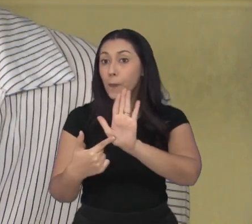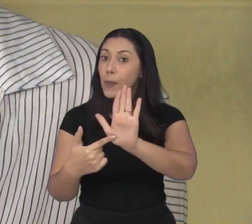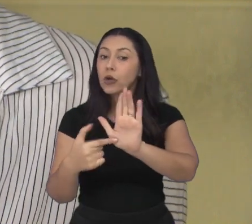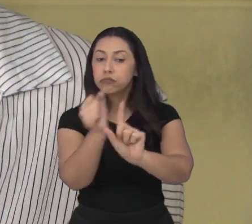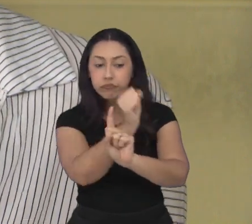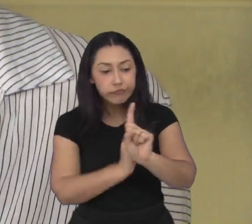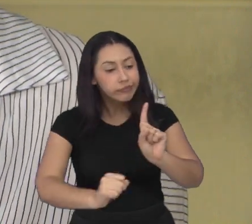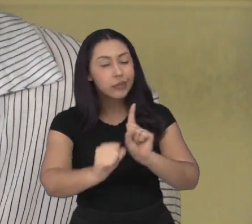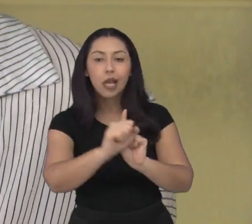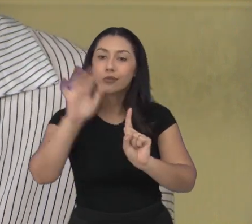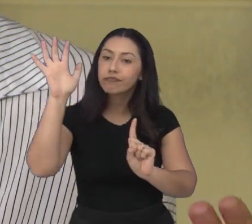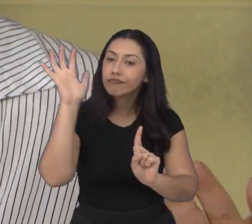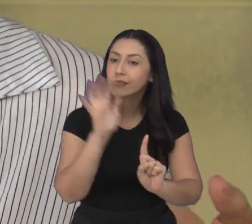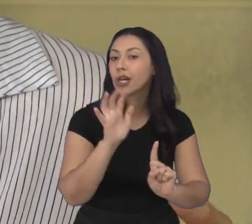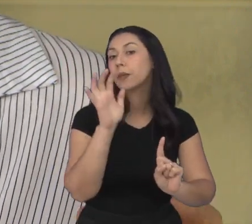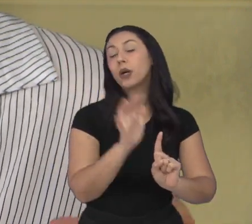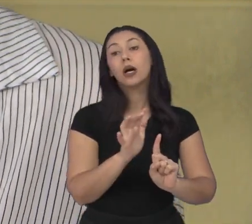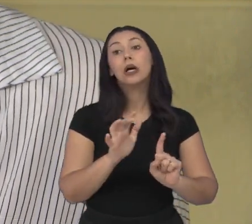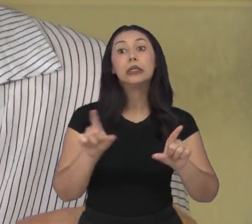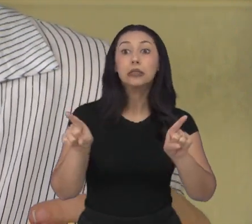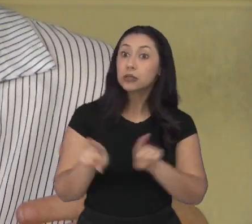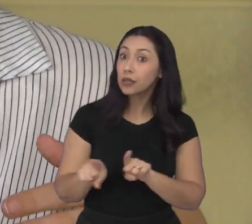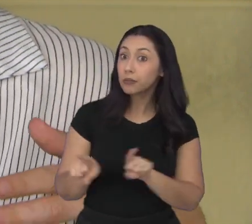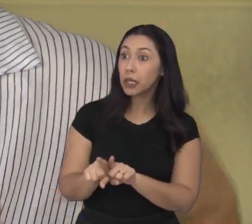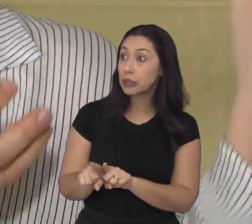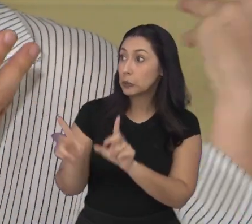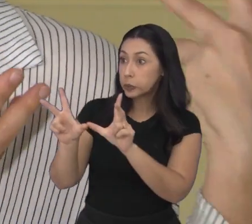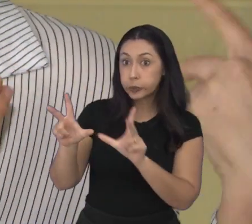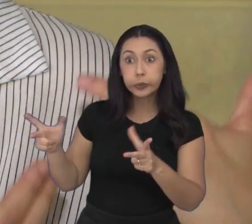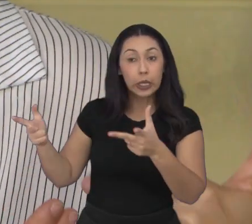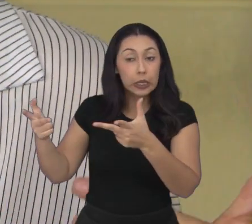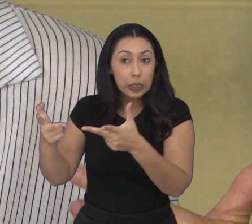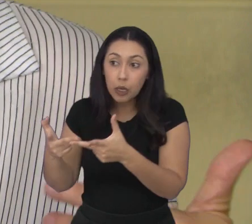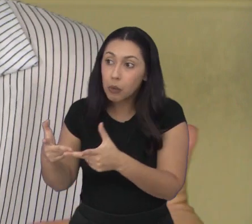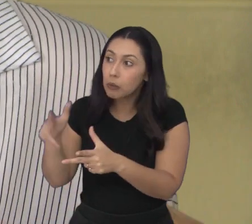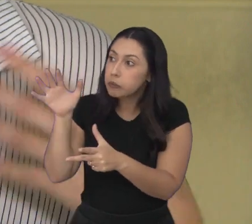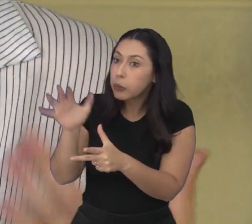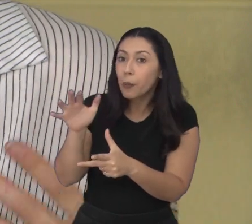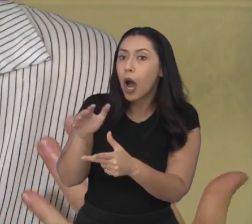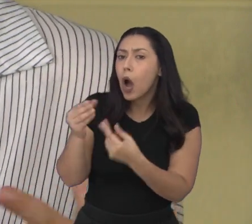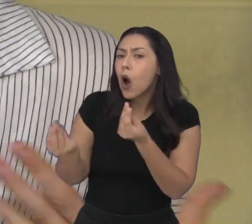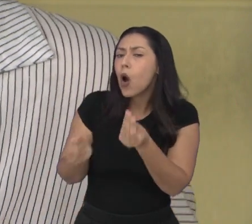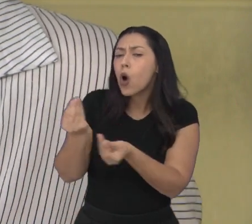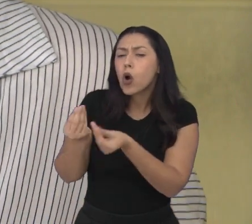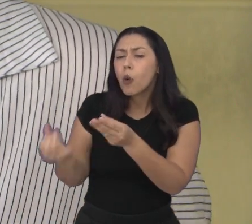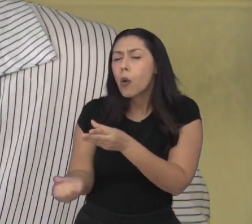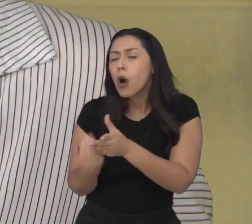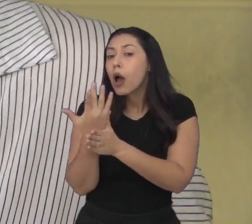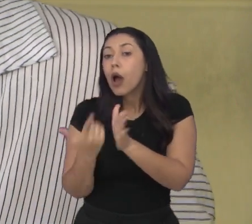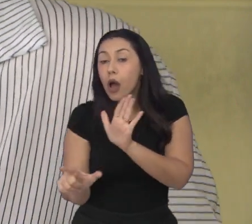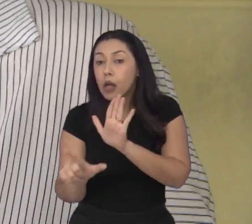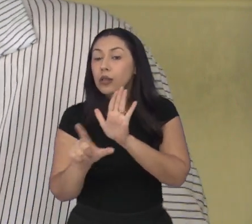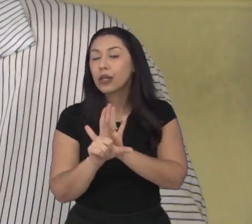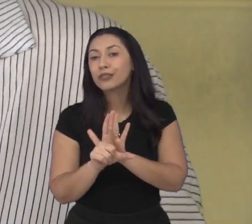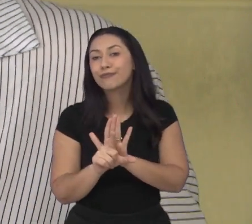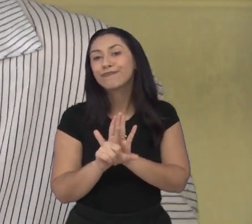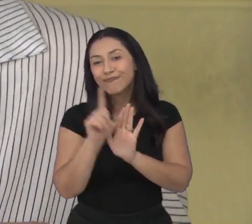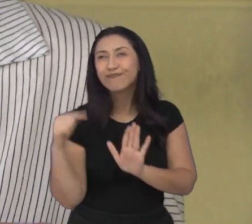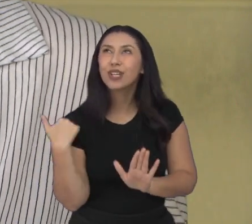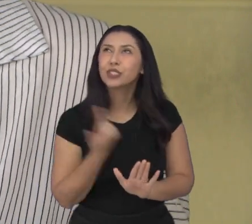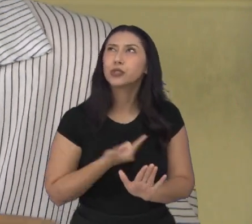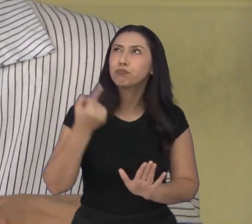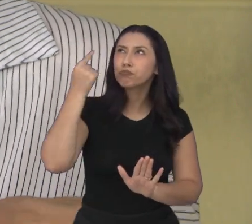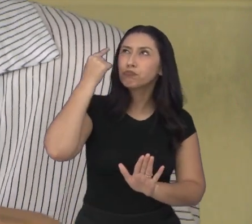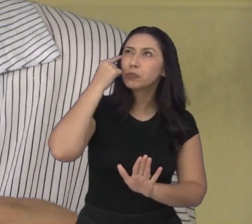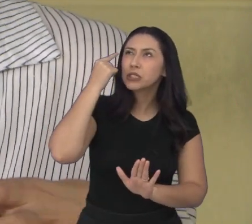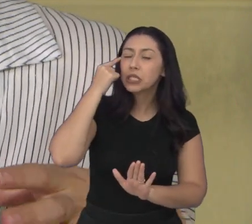acaba refletindo na sociedade, isso acaba refletindo também nas nossas câmaras, né? Como essas leis vão sendo conduzidas,